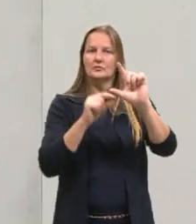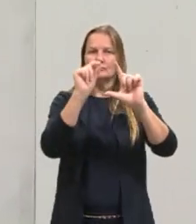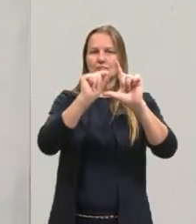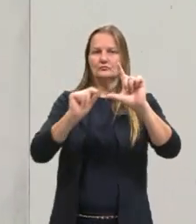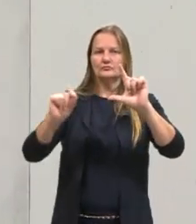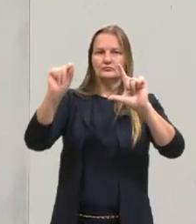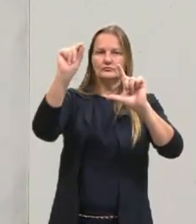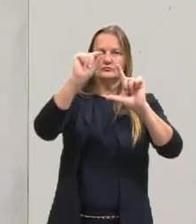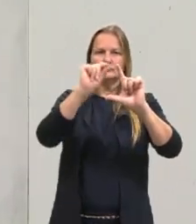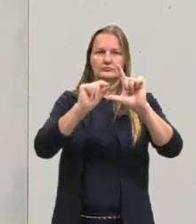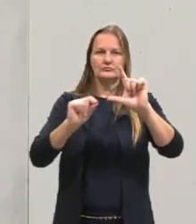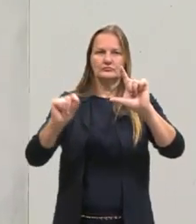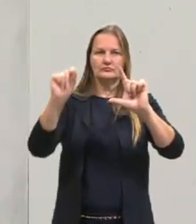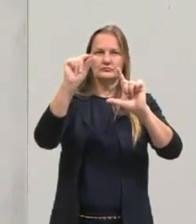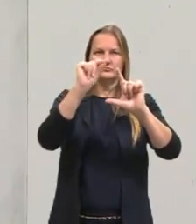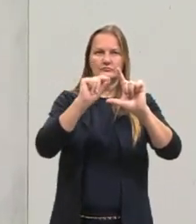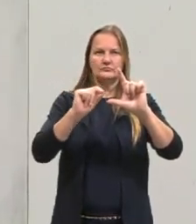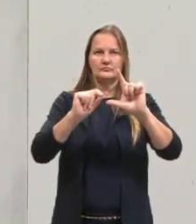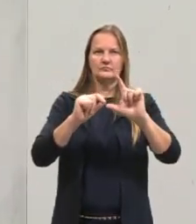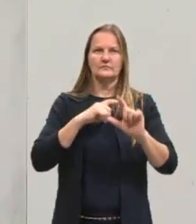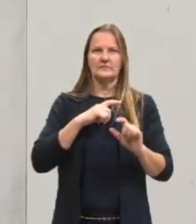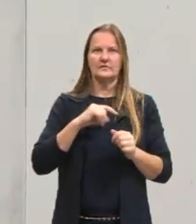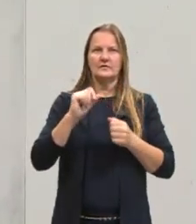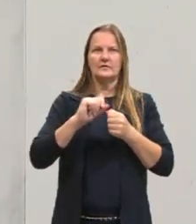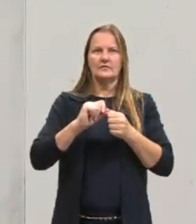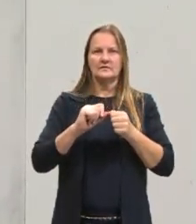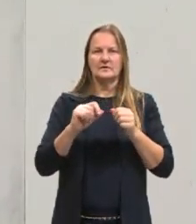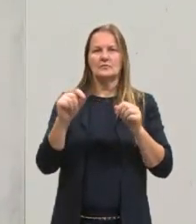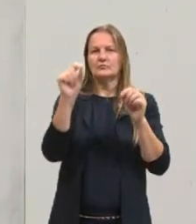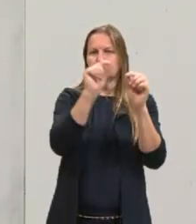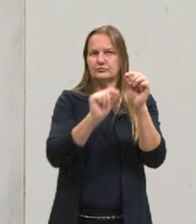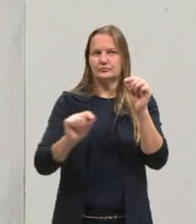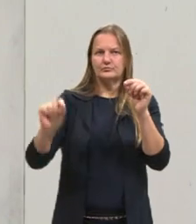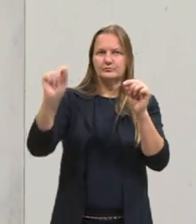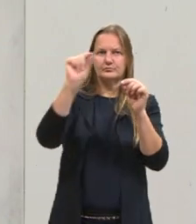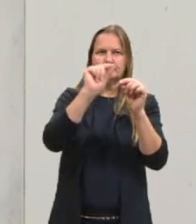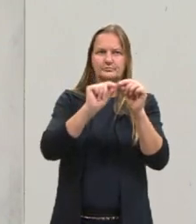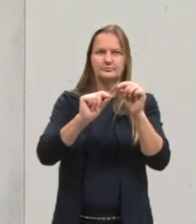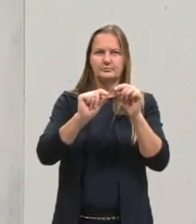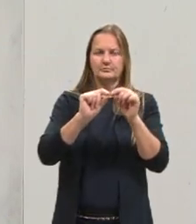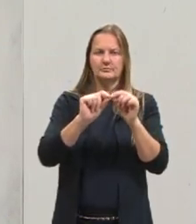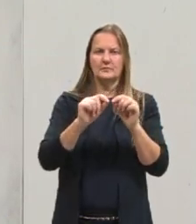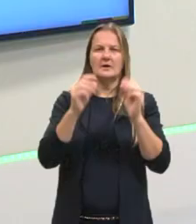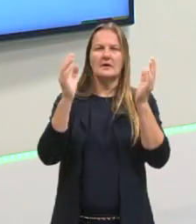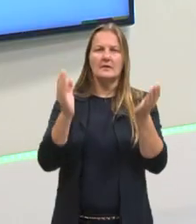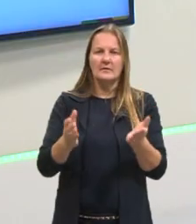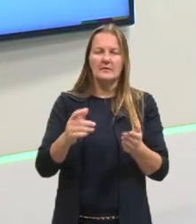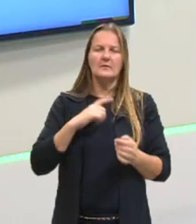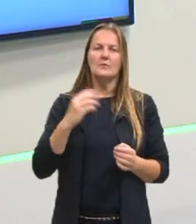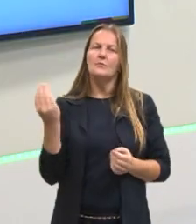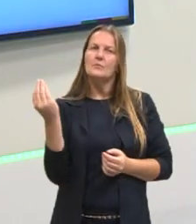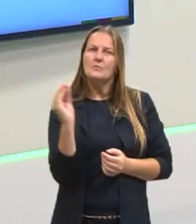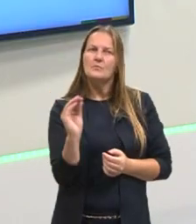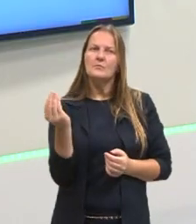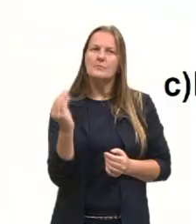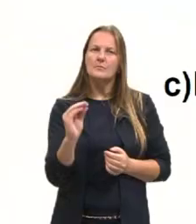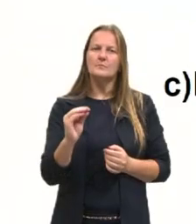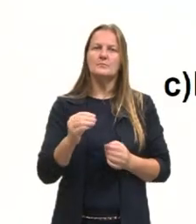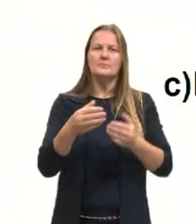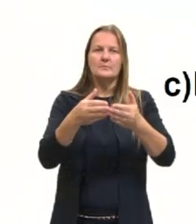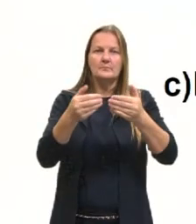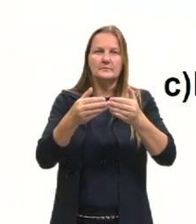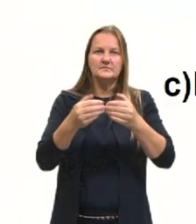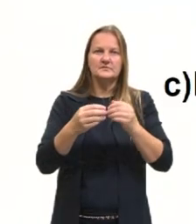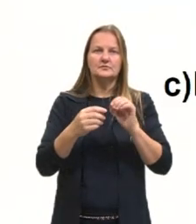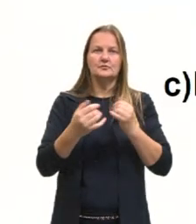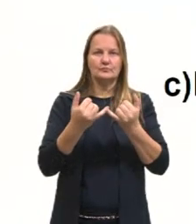porque pediu para representar por diagrama, então eu vou fazer um círculo aqui. E agora, então, eu vou colocar ali, conforme o que pediu